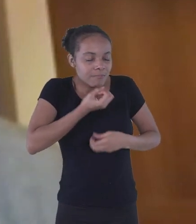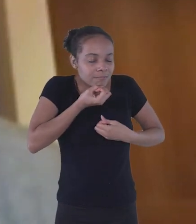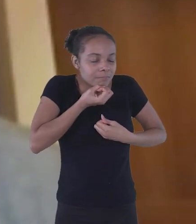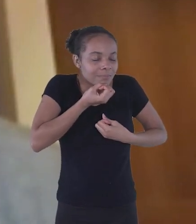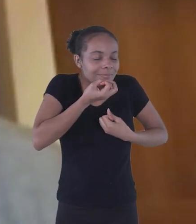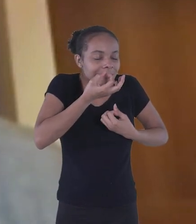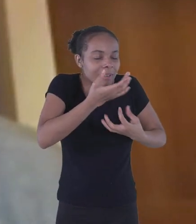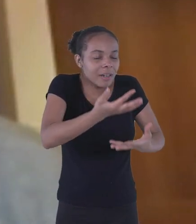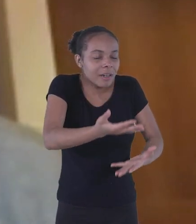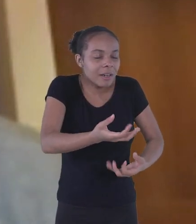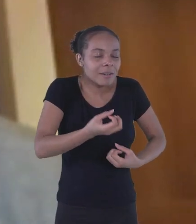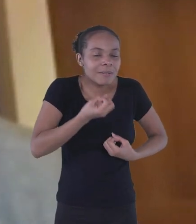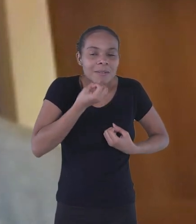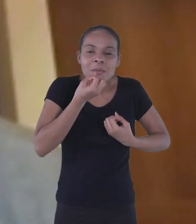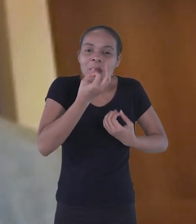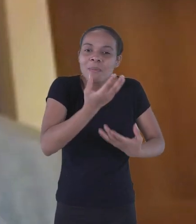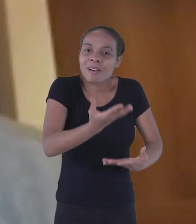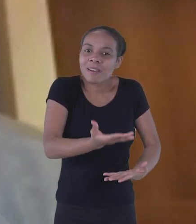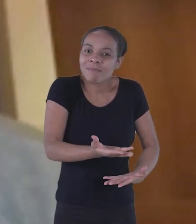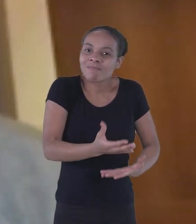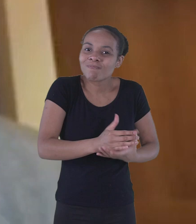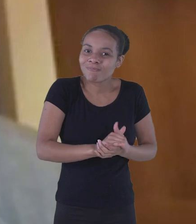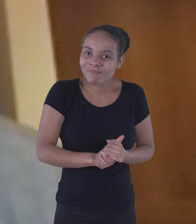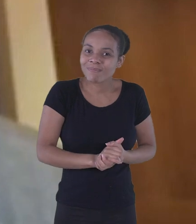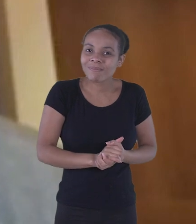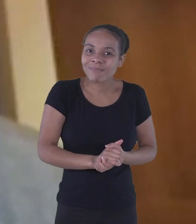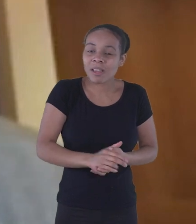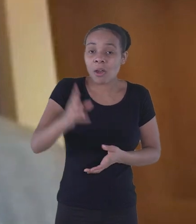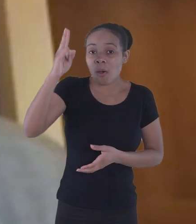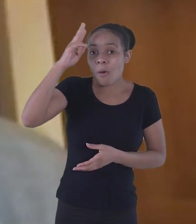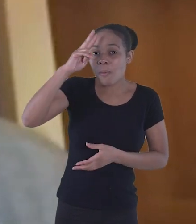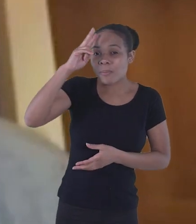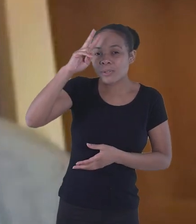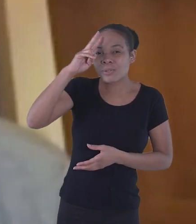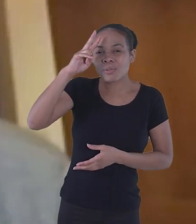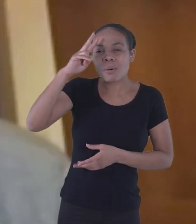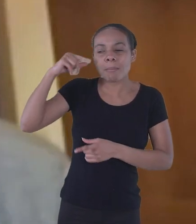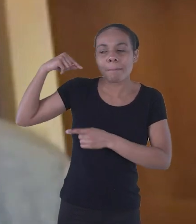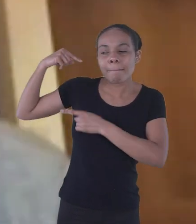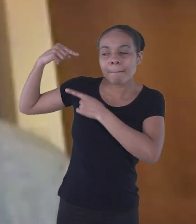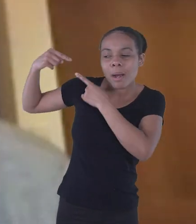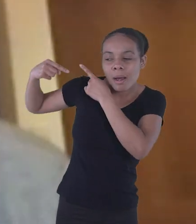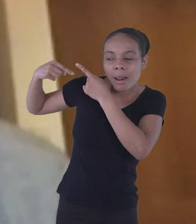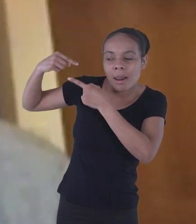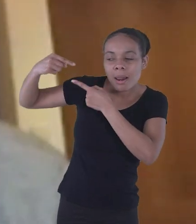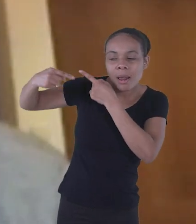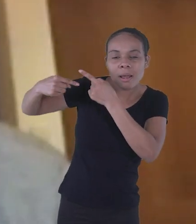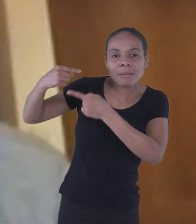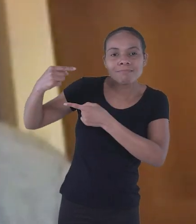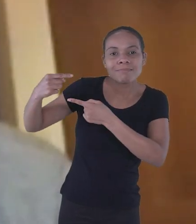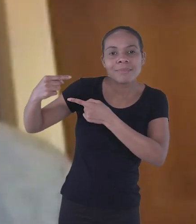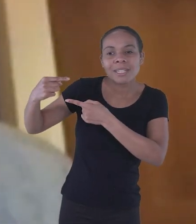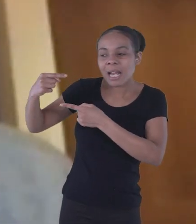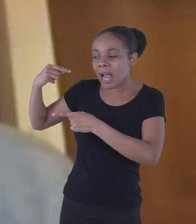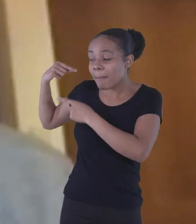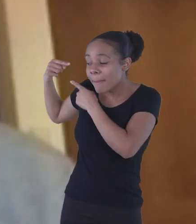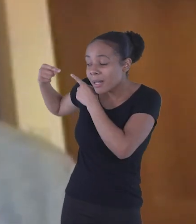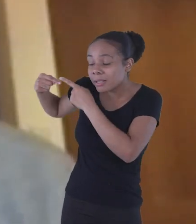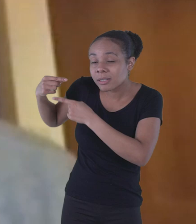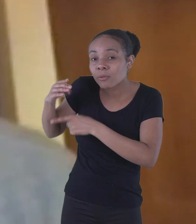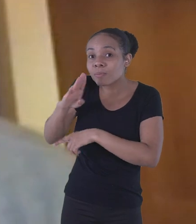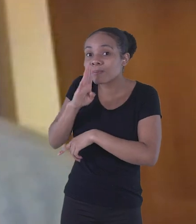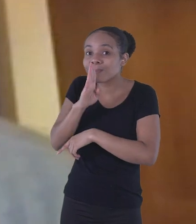para buscar uma história de silêncios em três gerações, do meu avô passando pelo meu pai por